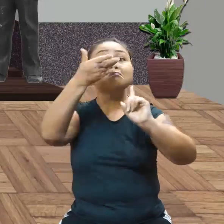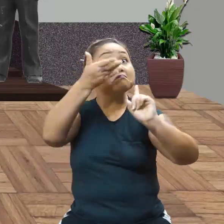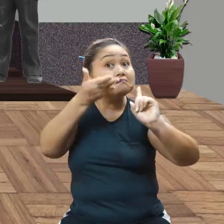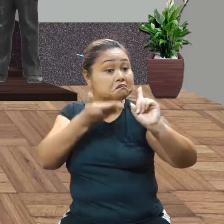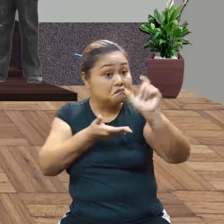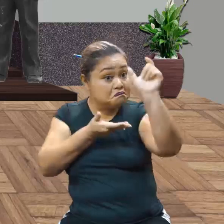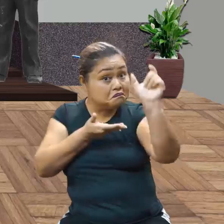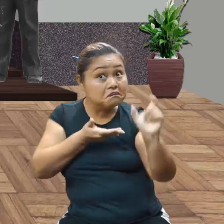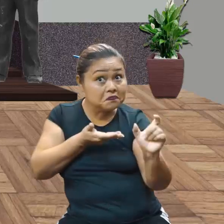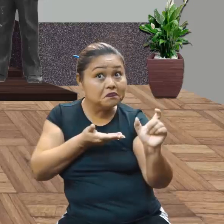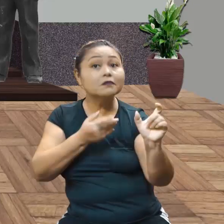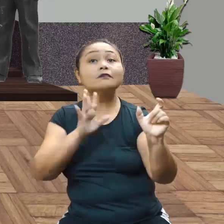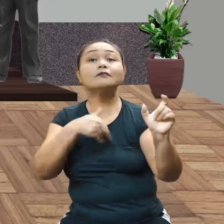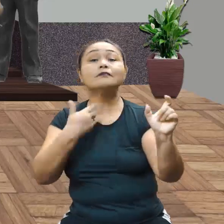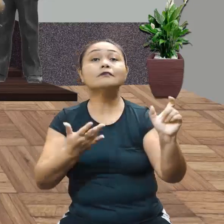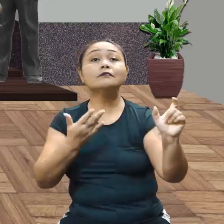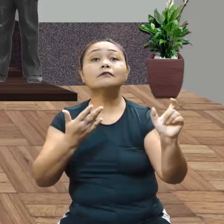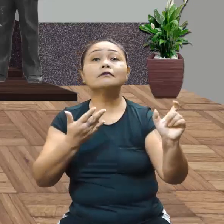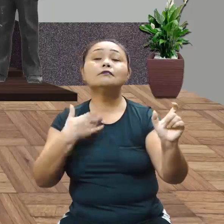Rondon,